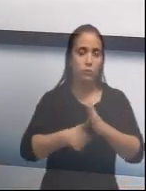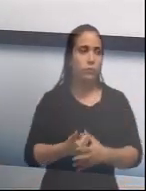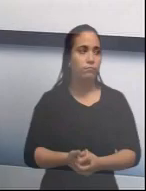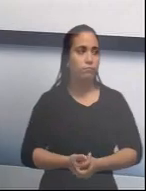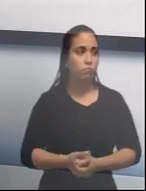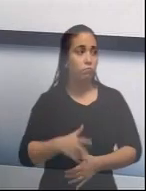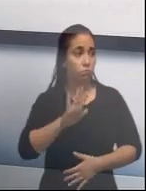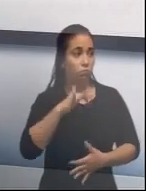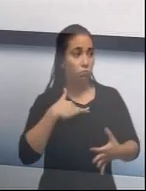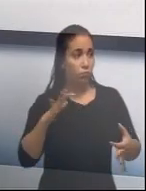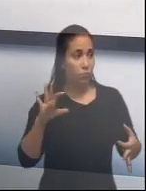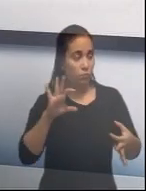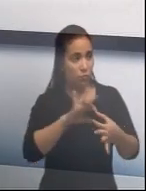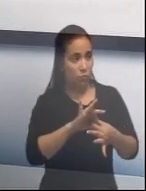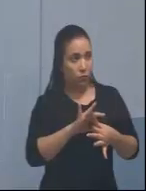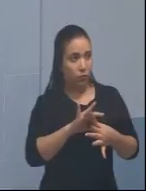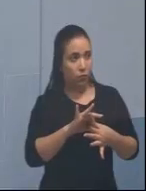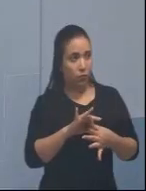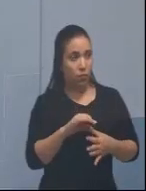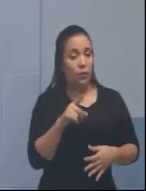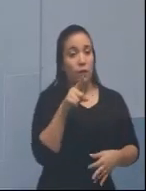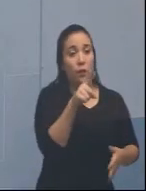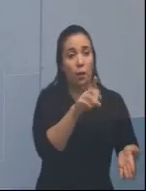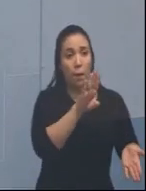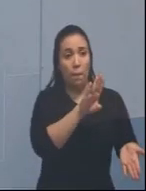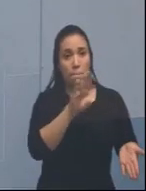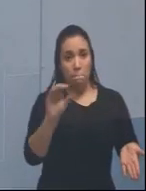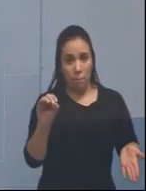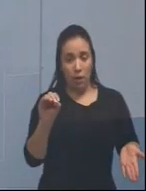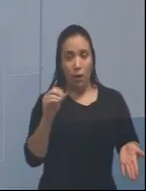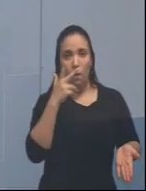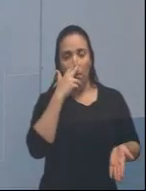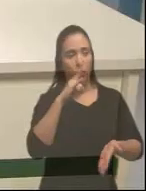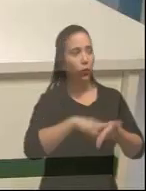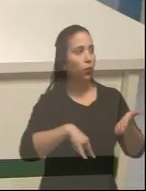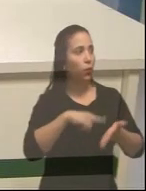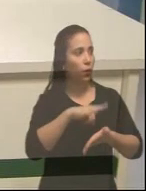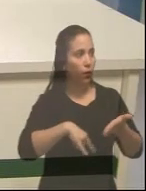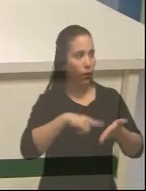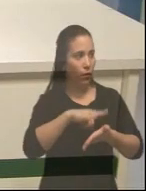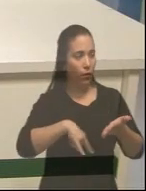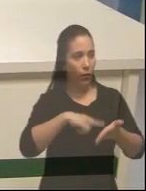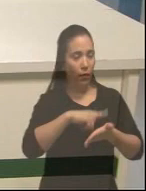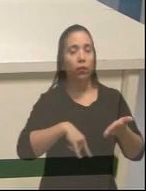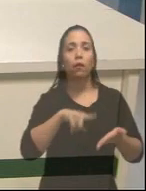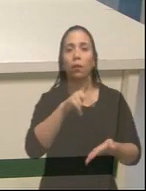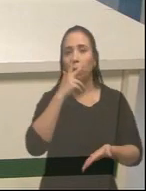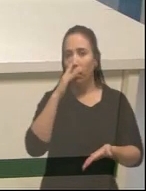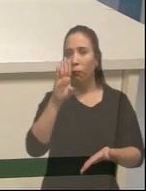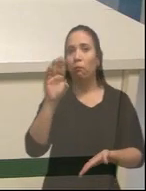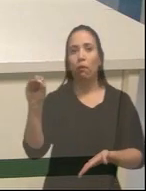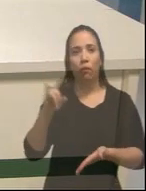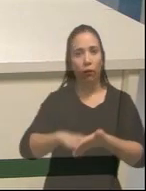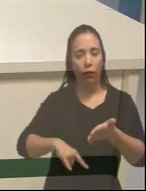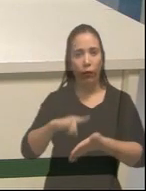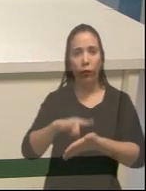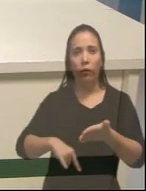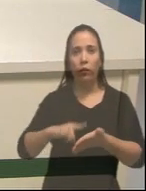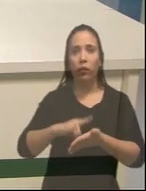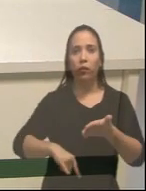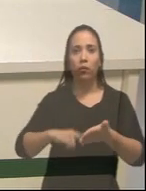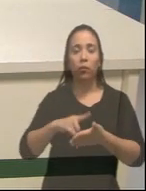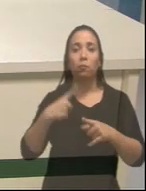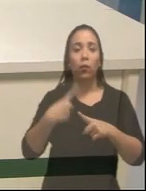Deixa eu só interromper. BO virou documento. Não, peraí. Não, BO virou documento de